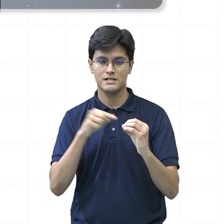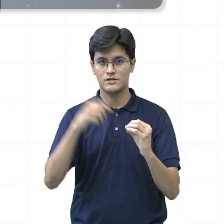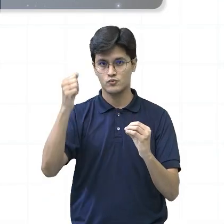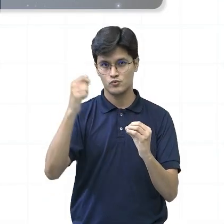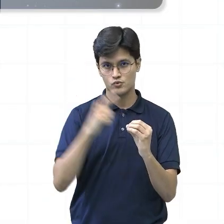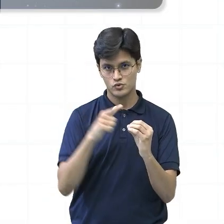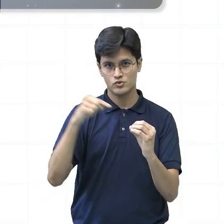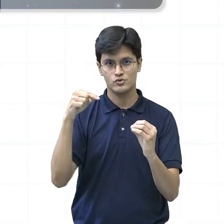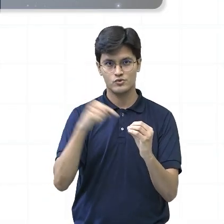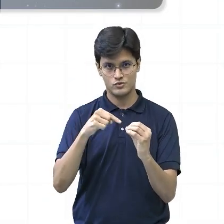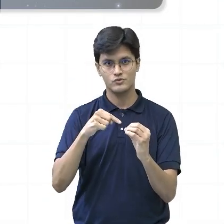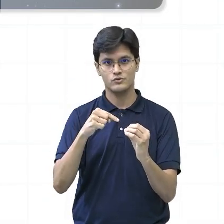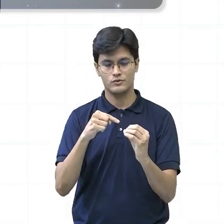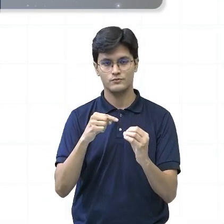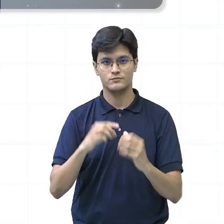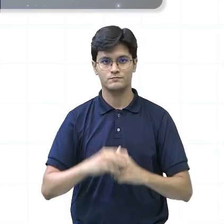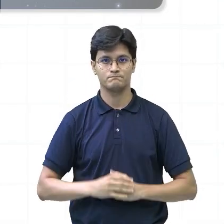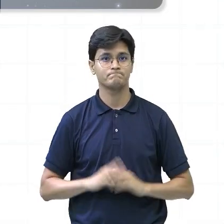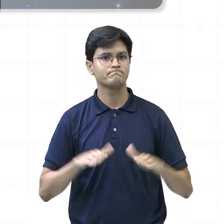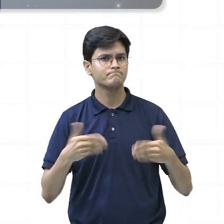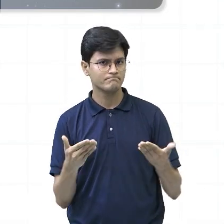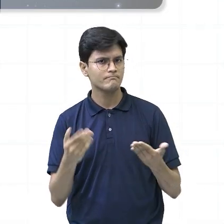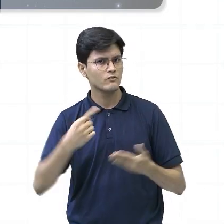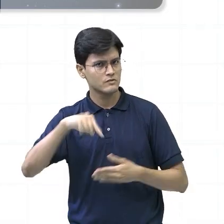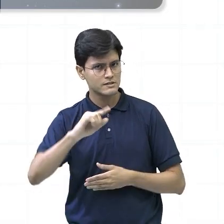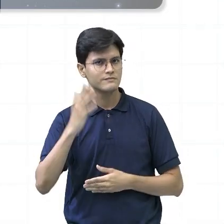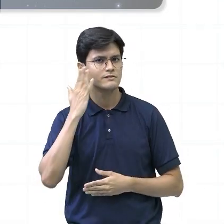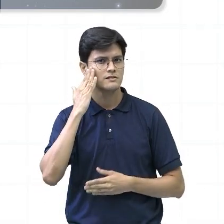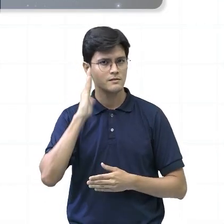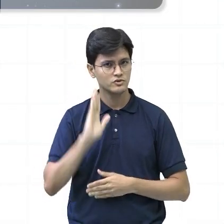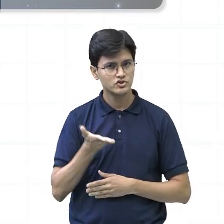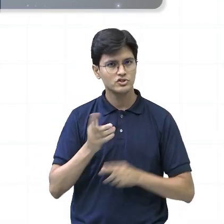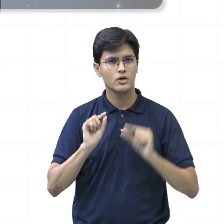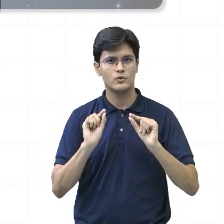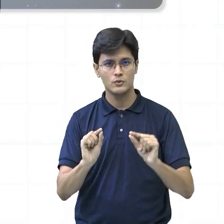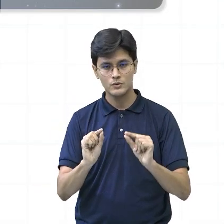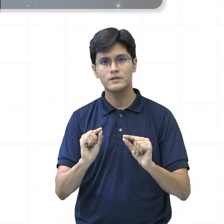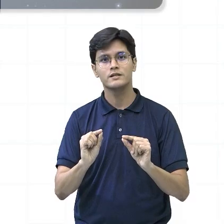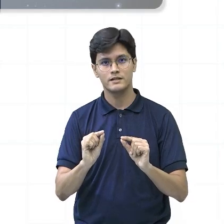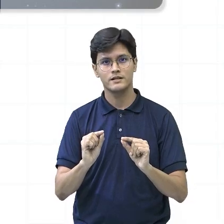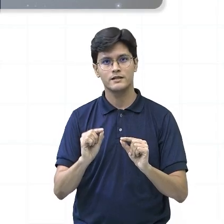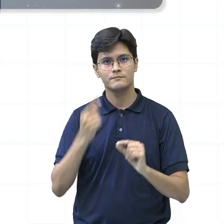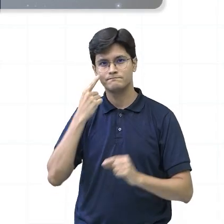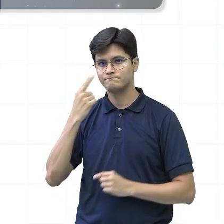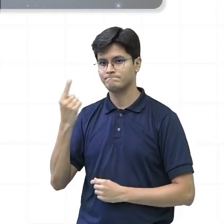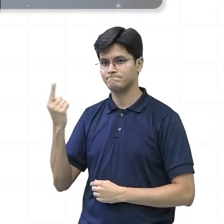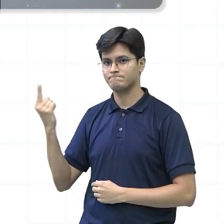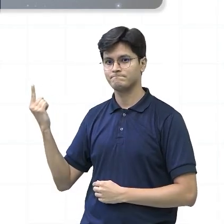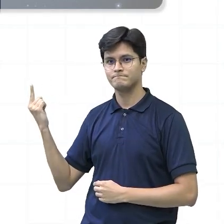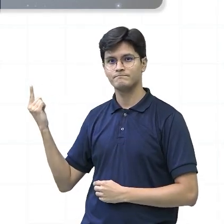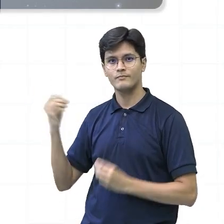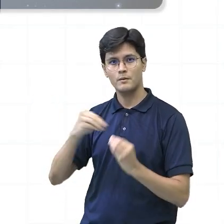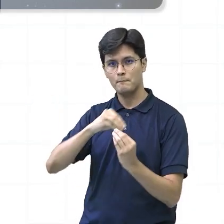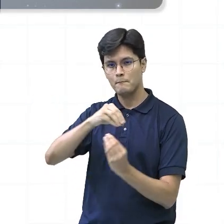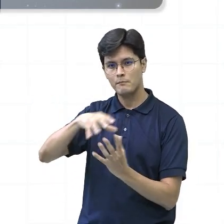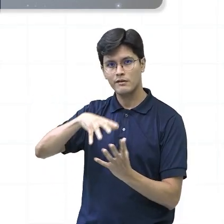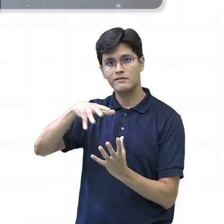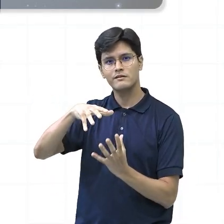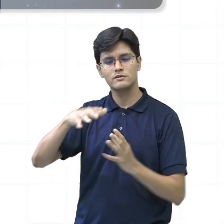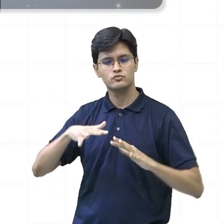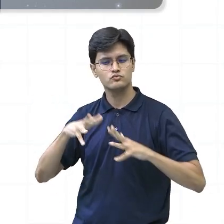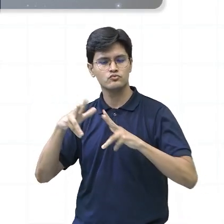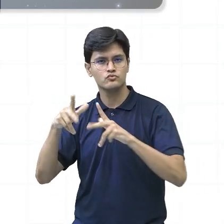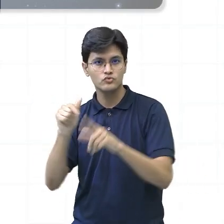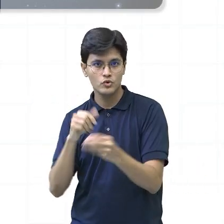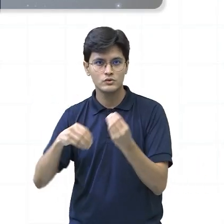aí desse sistema, tá? Então você já sabe que todos esses planetas eles orbitam ao redor do Sol,